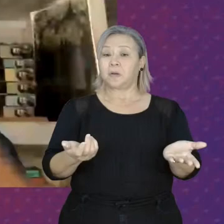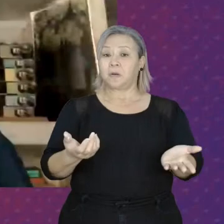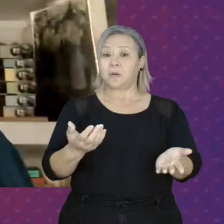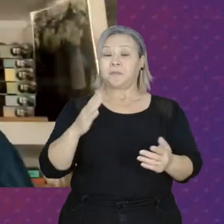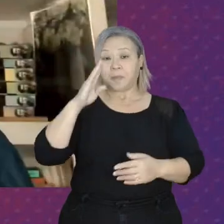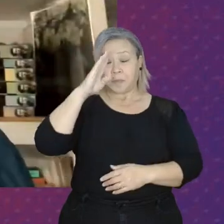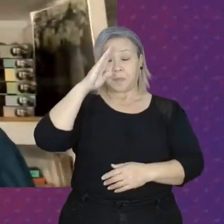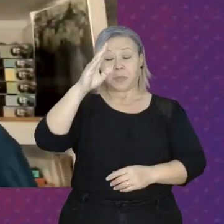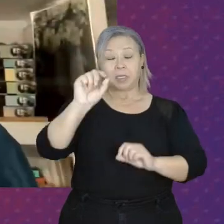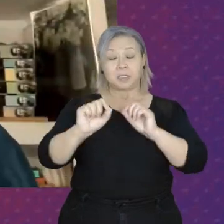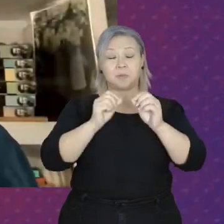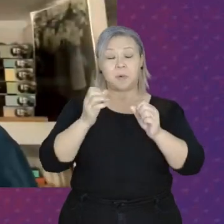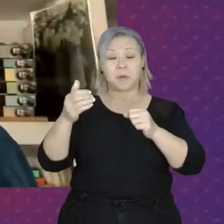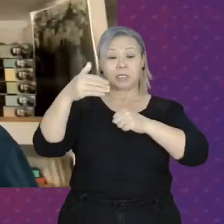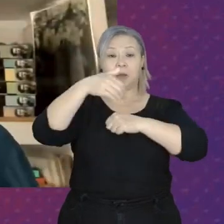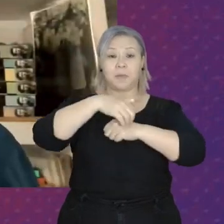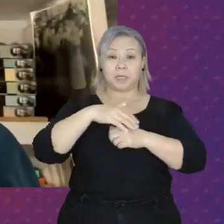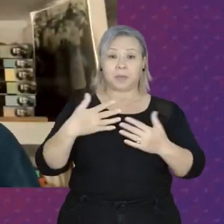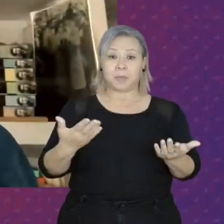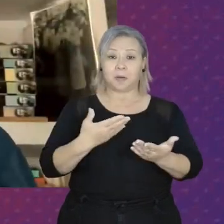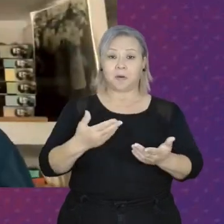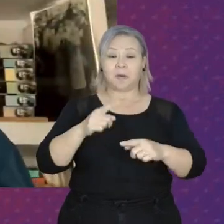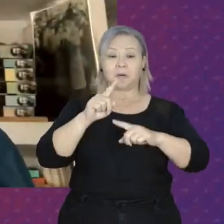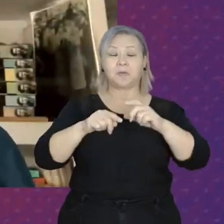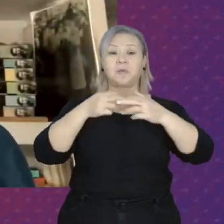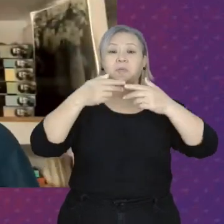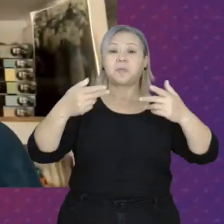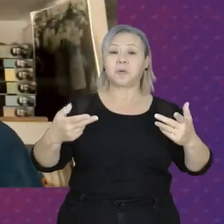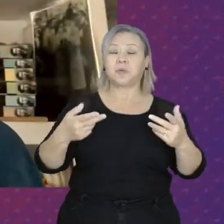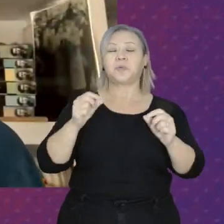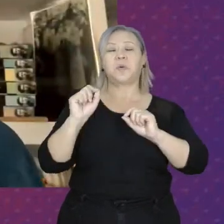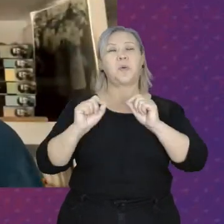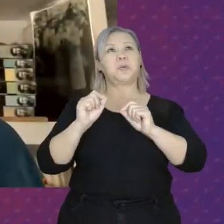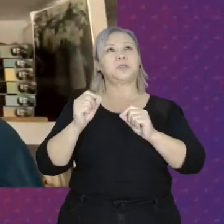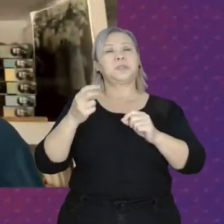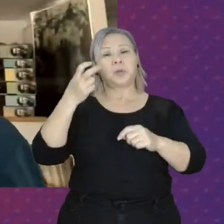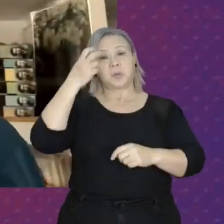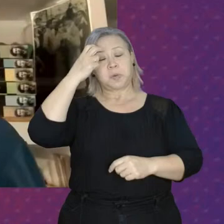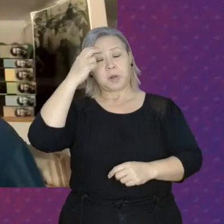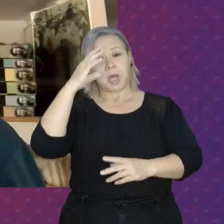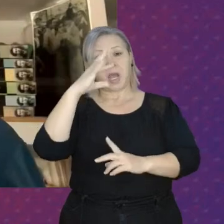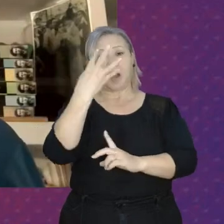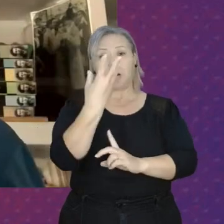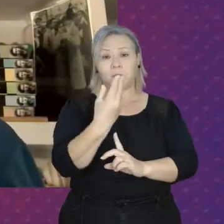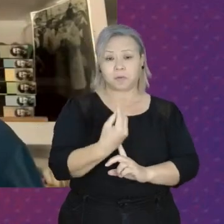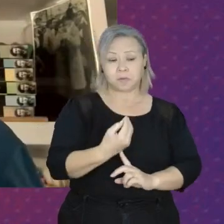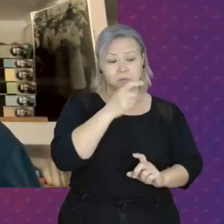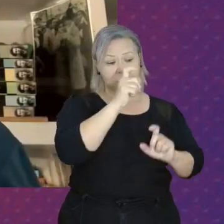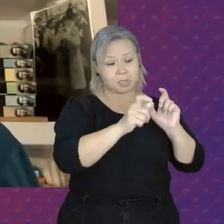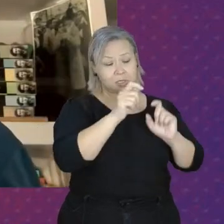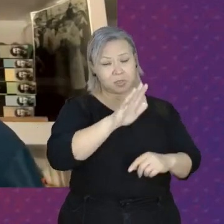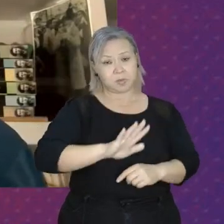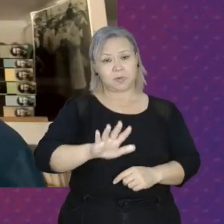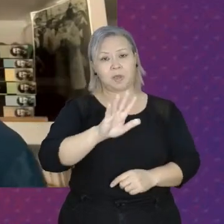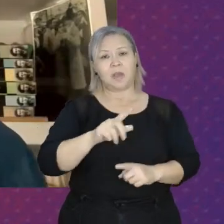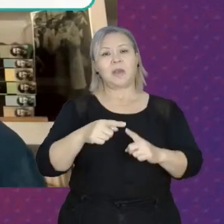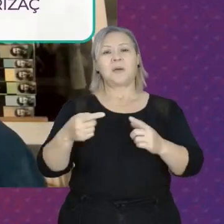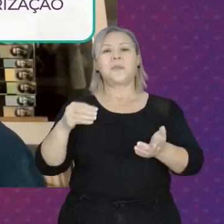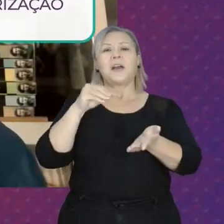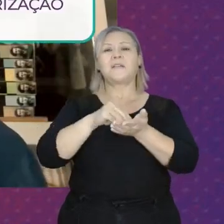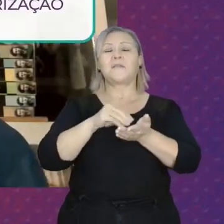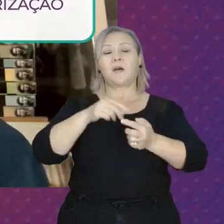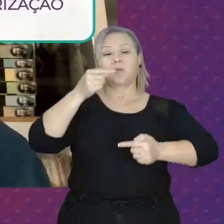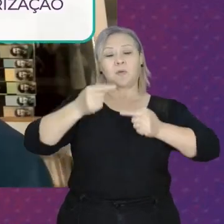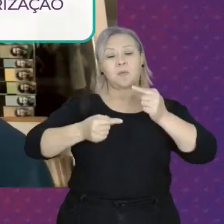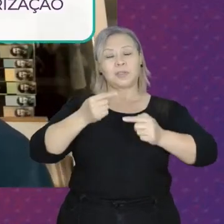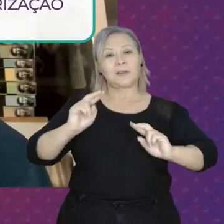mais recentemente, com os produtores culturais, com os artistas. Mas falta mais que isso, falta uma política